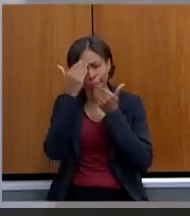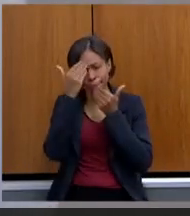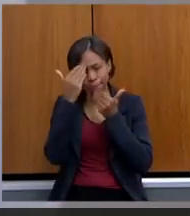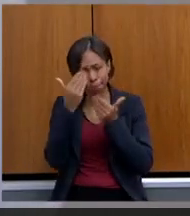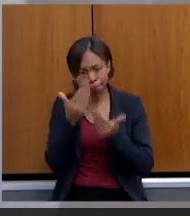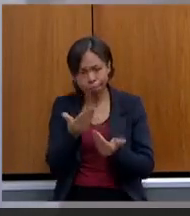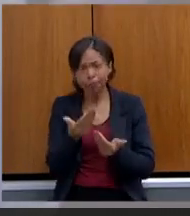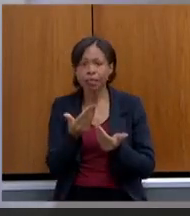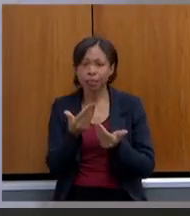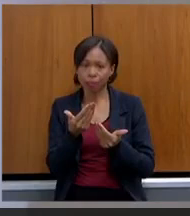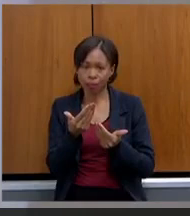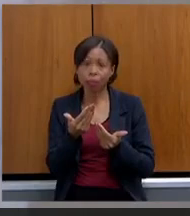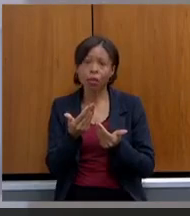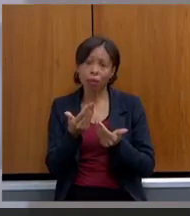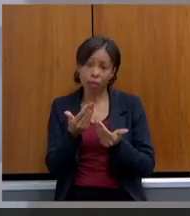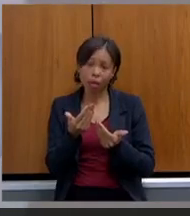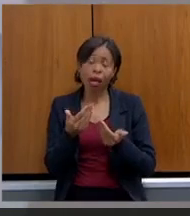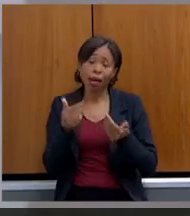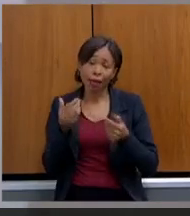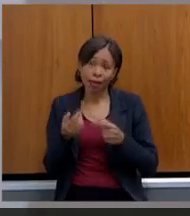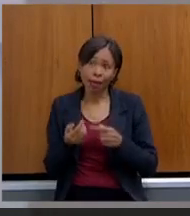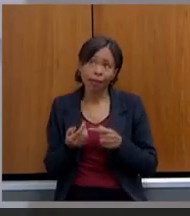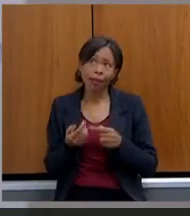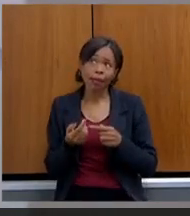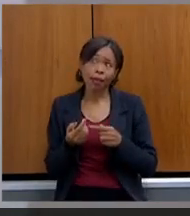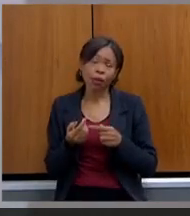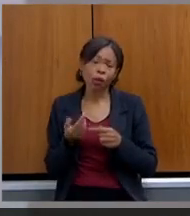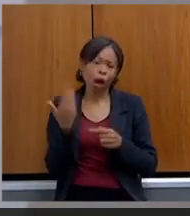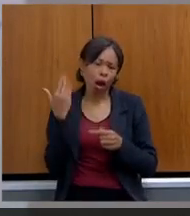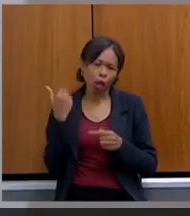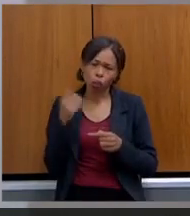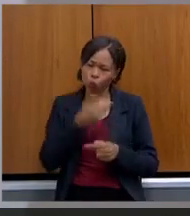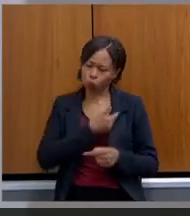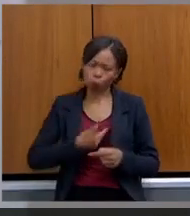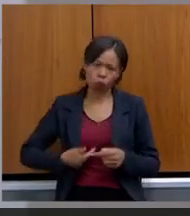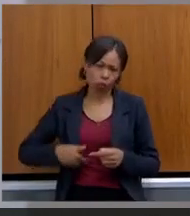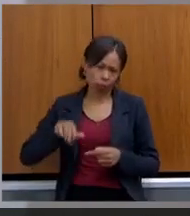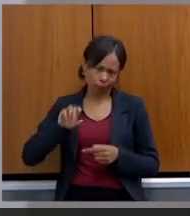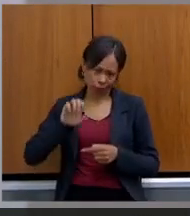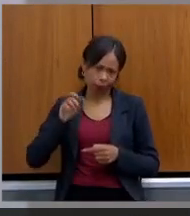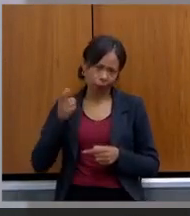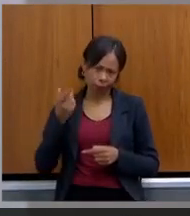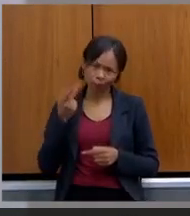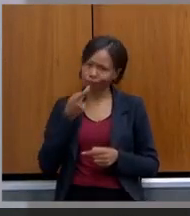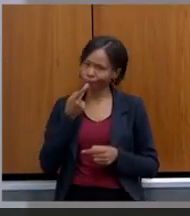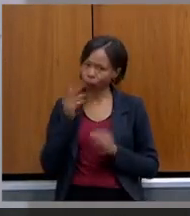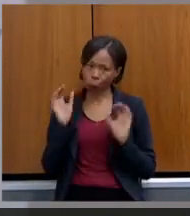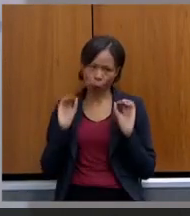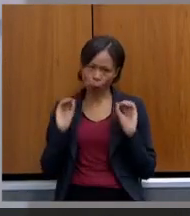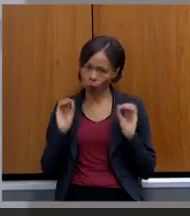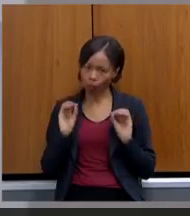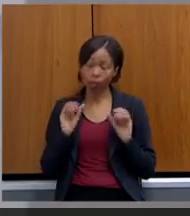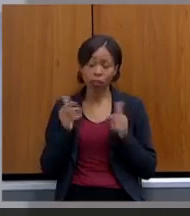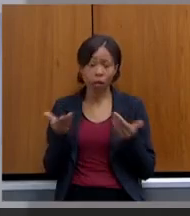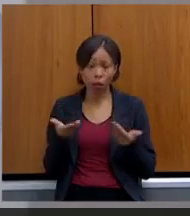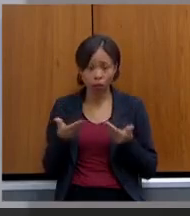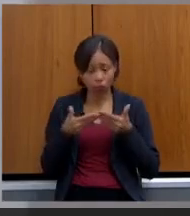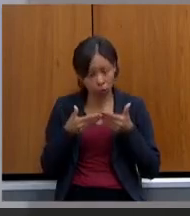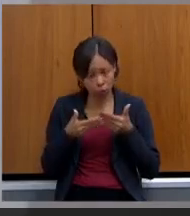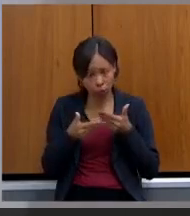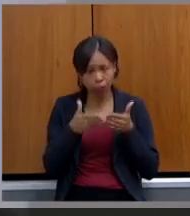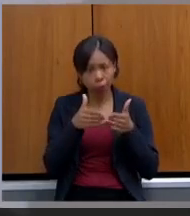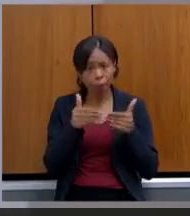disso que não foi nem falado no governo estadual passado e agora nós também Queremos te